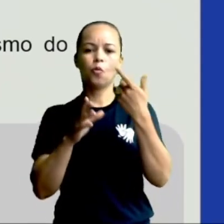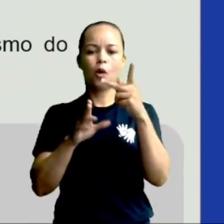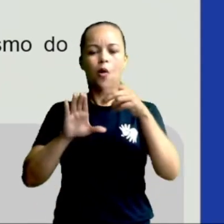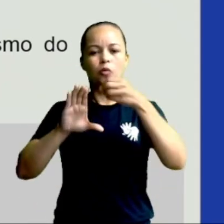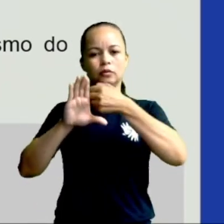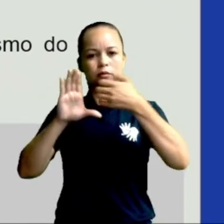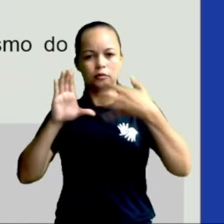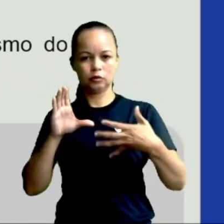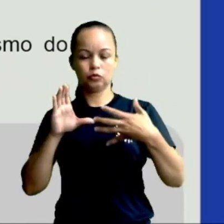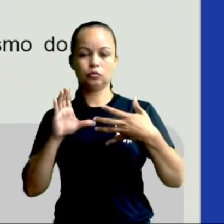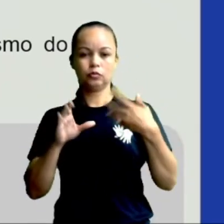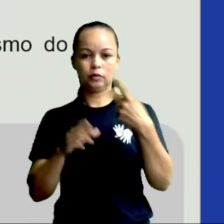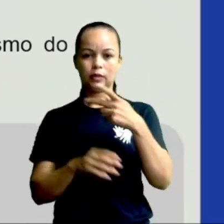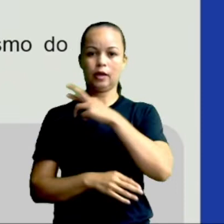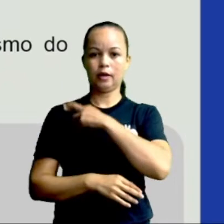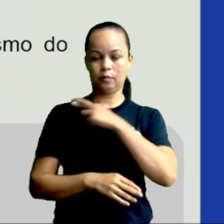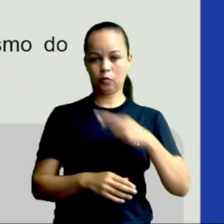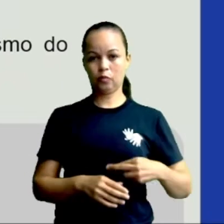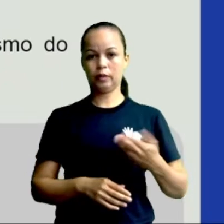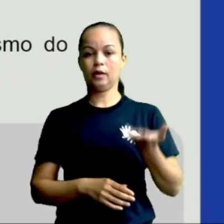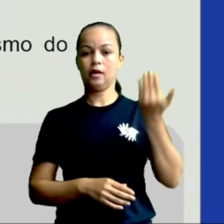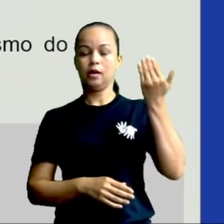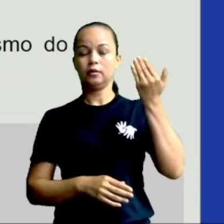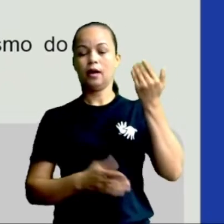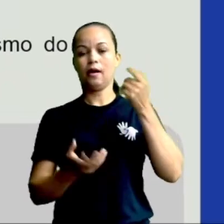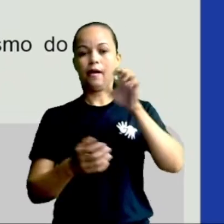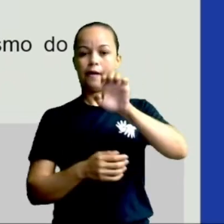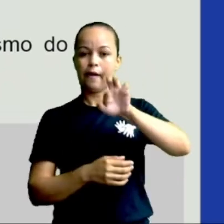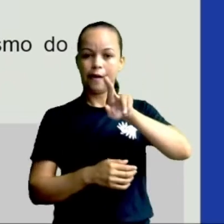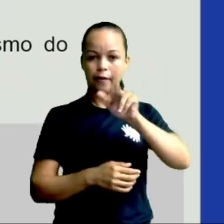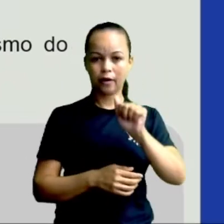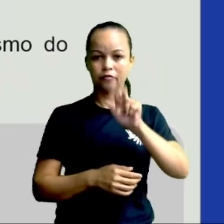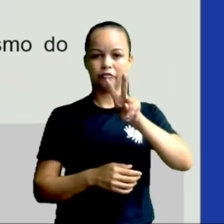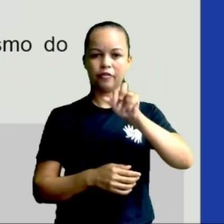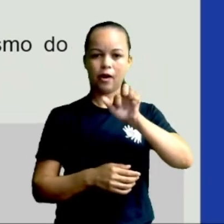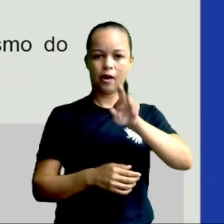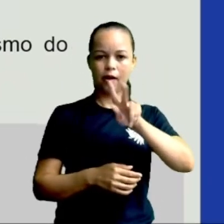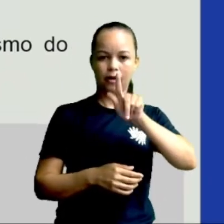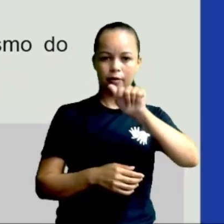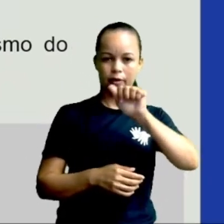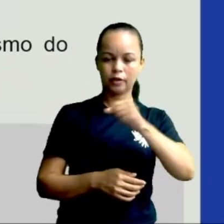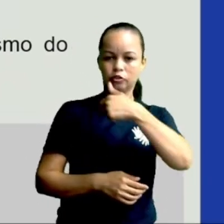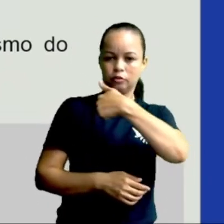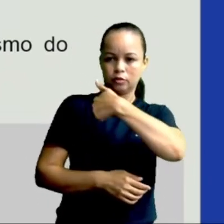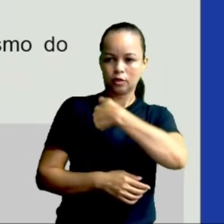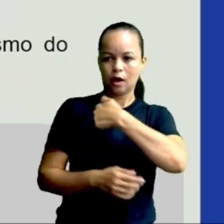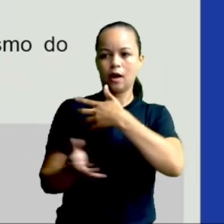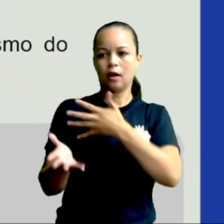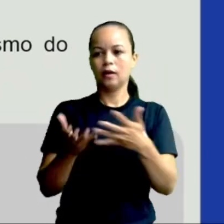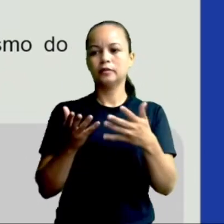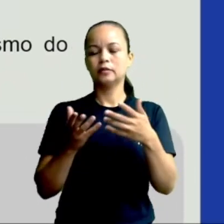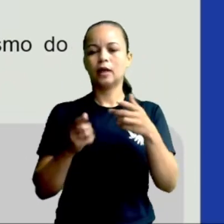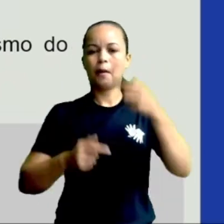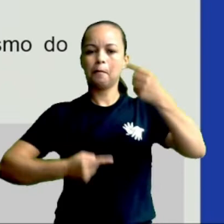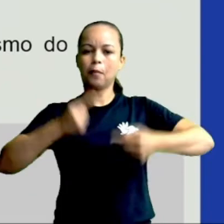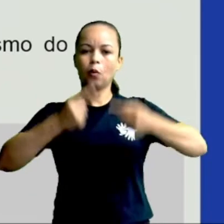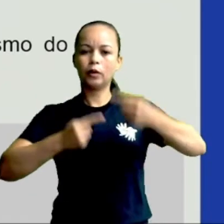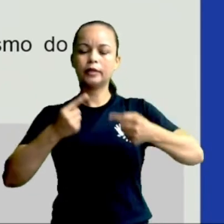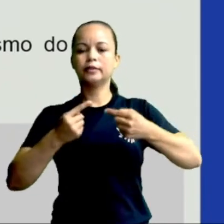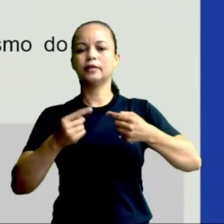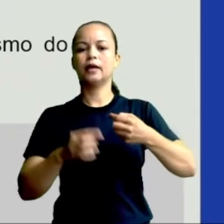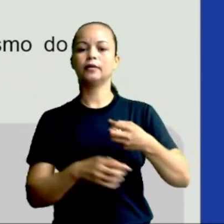do governo da República na era Vargas, foi o fortalecimento da propaganda política, sobretudo